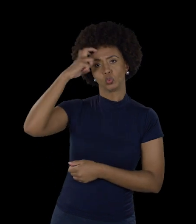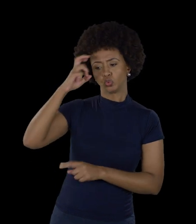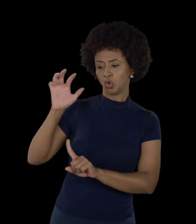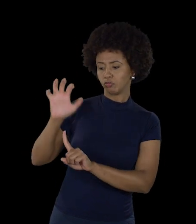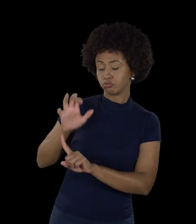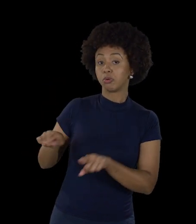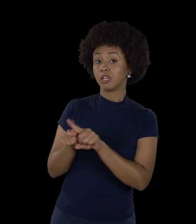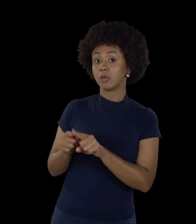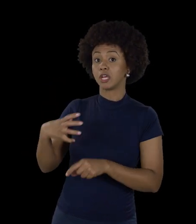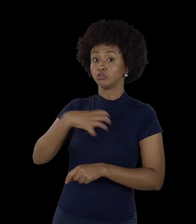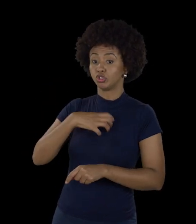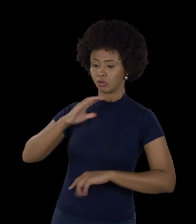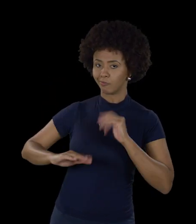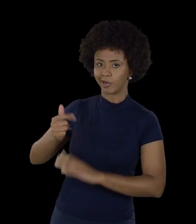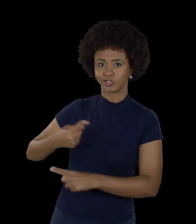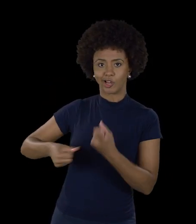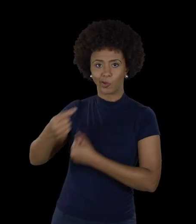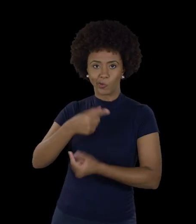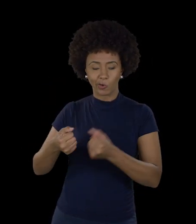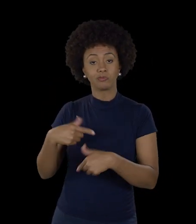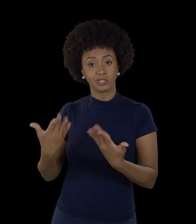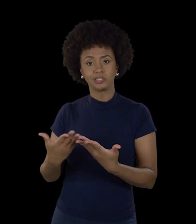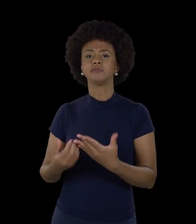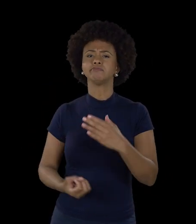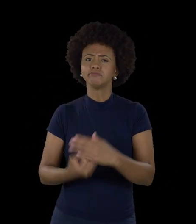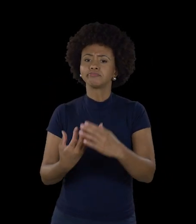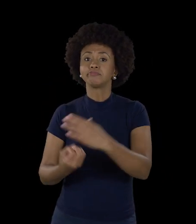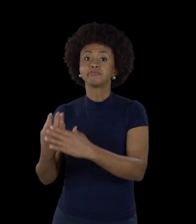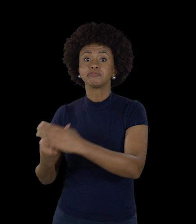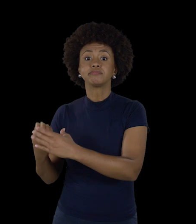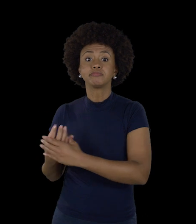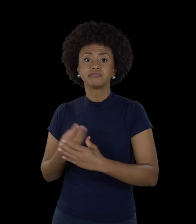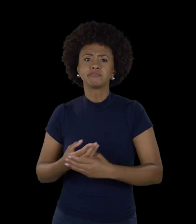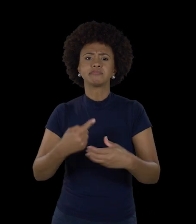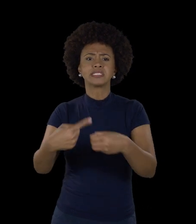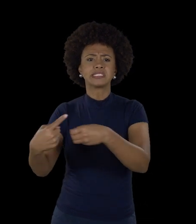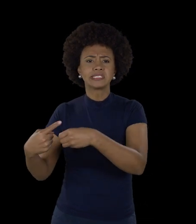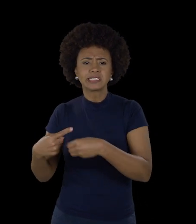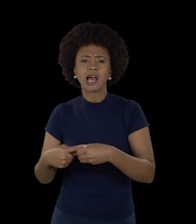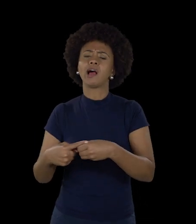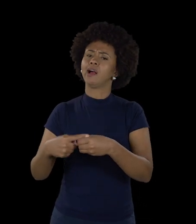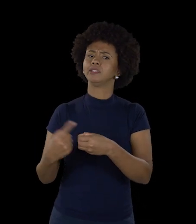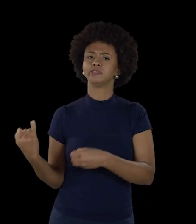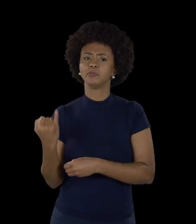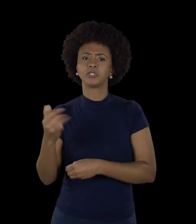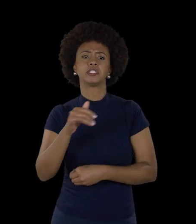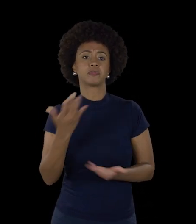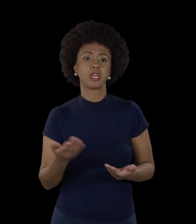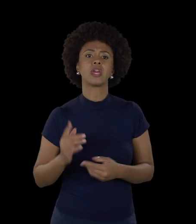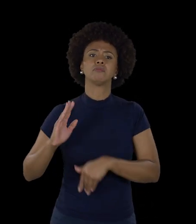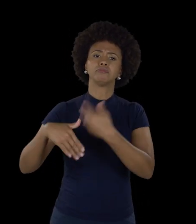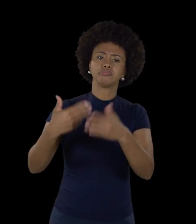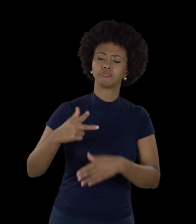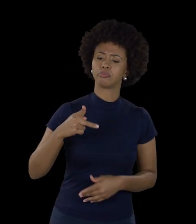presente, deixando suas marcas culturais e econômicas, inclusive fundando cidades bastante importantes.